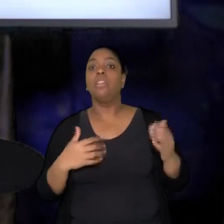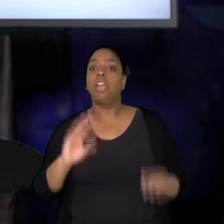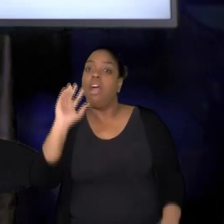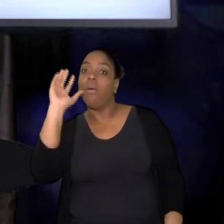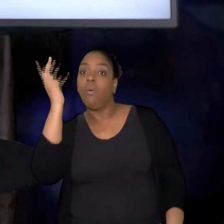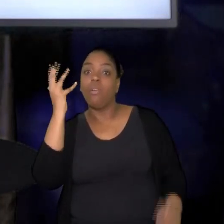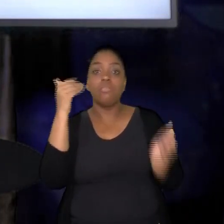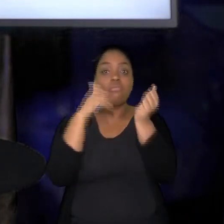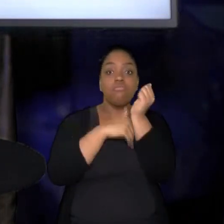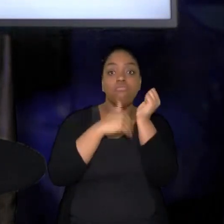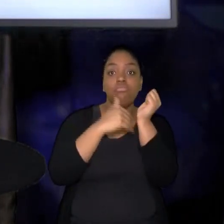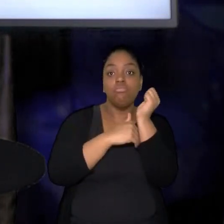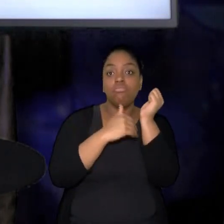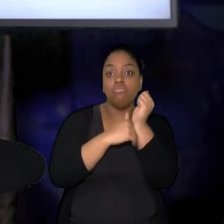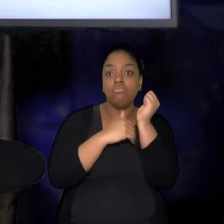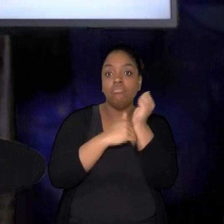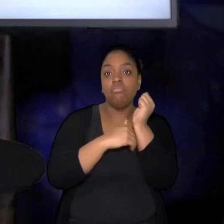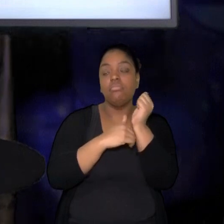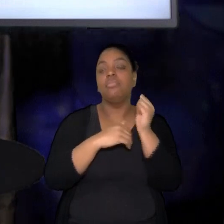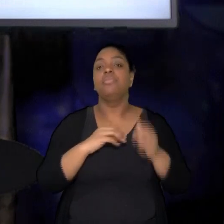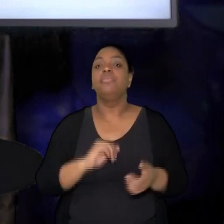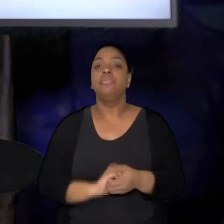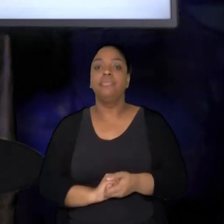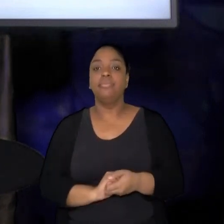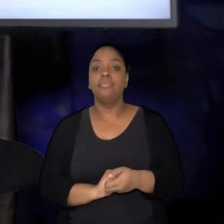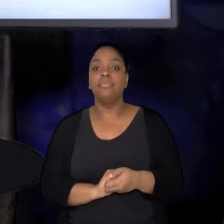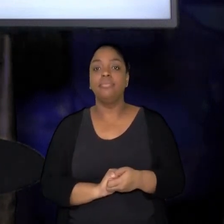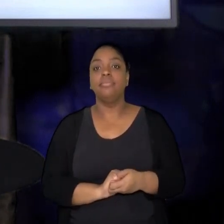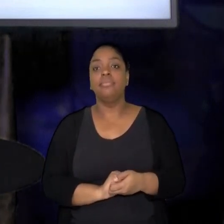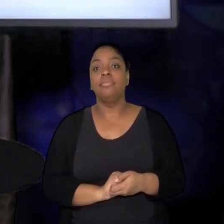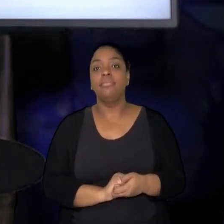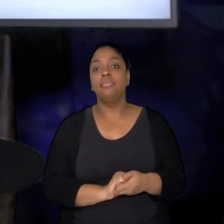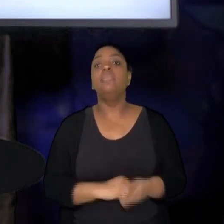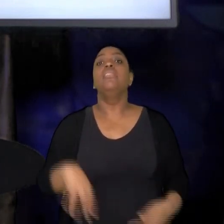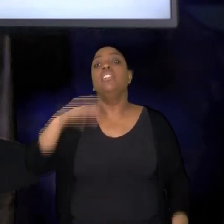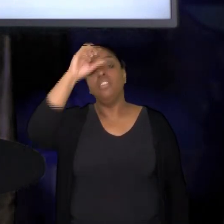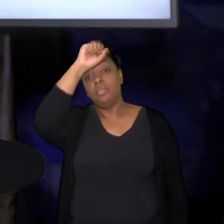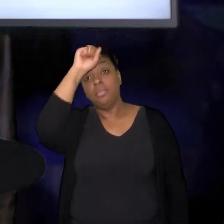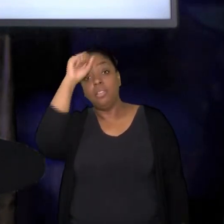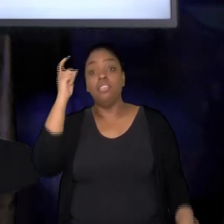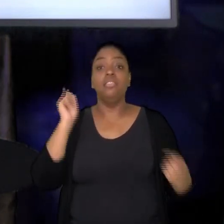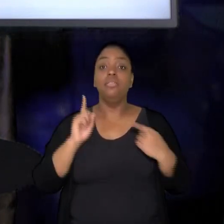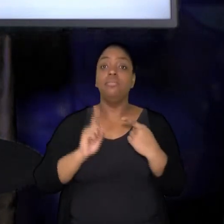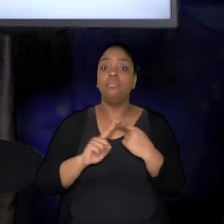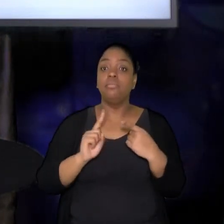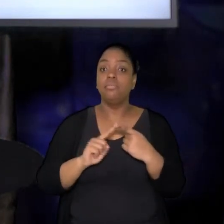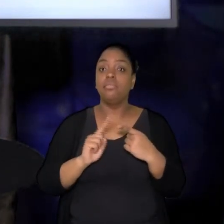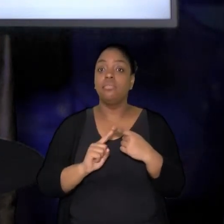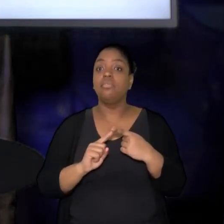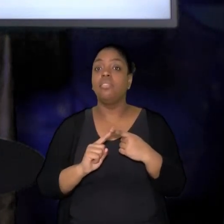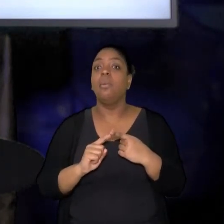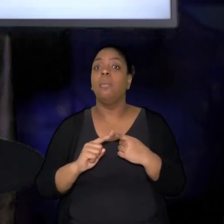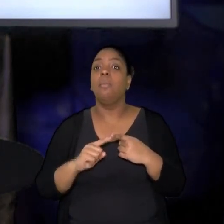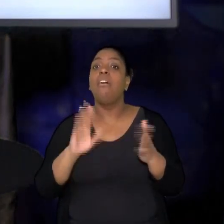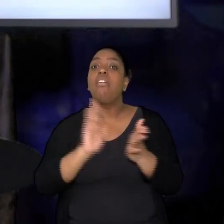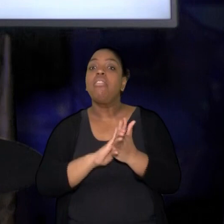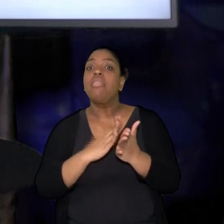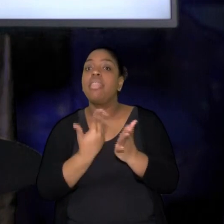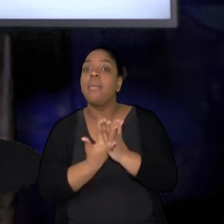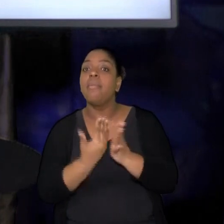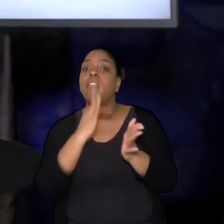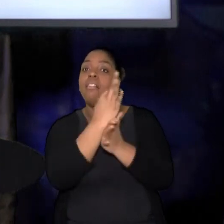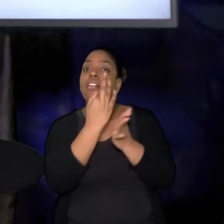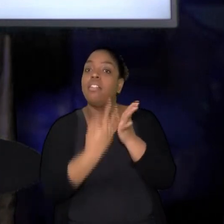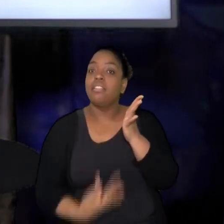misteriosos através de fatos reais. Aprendemos também interpretação de texto, que foi quando